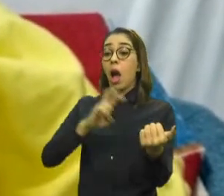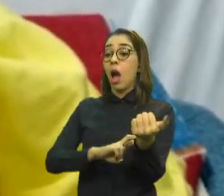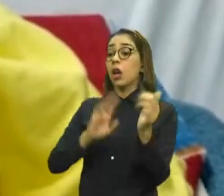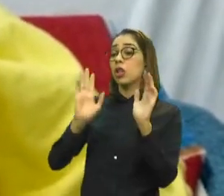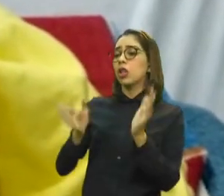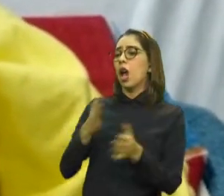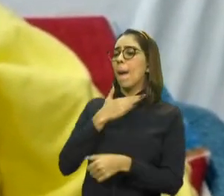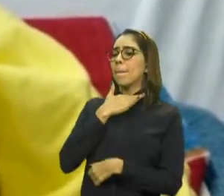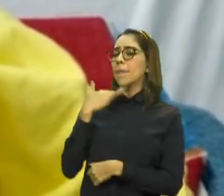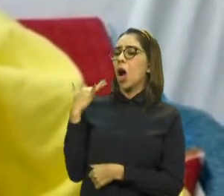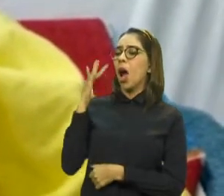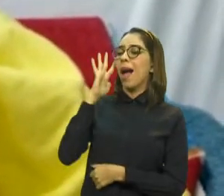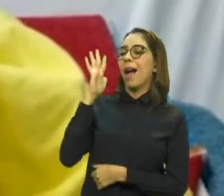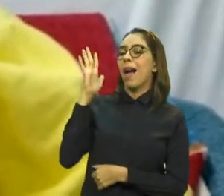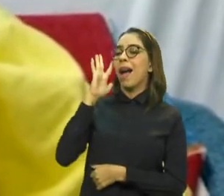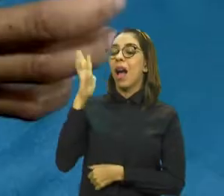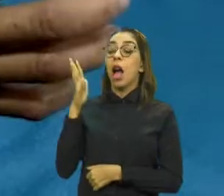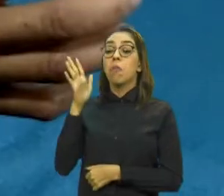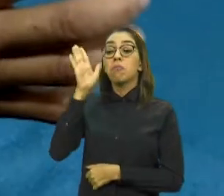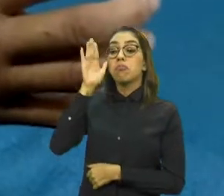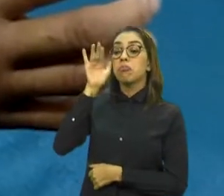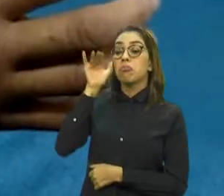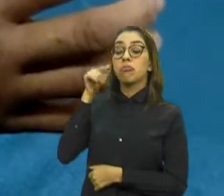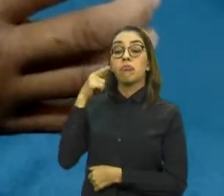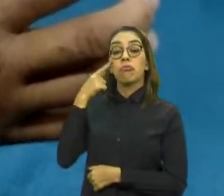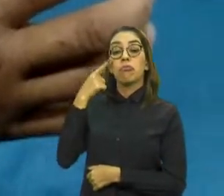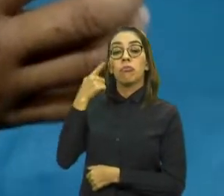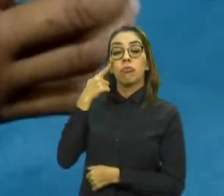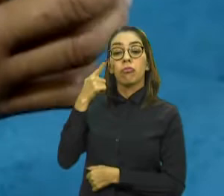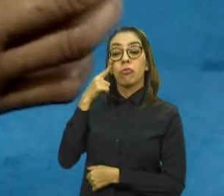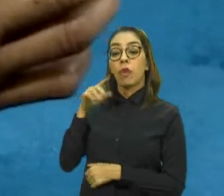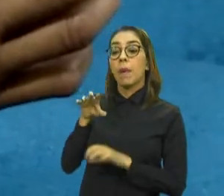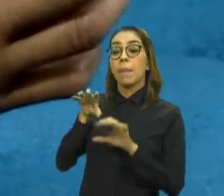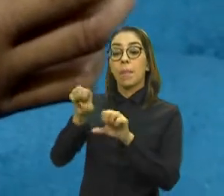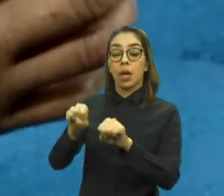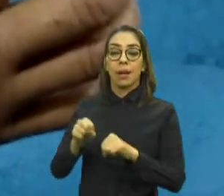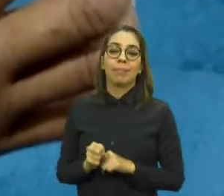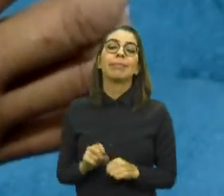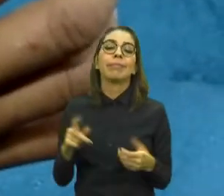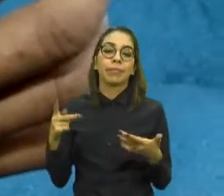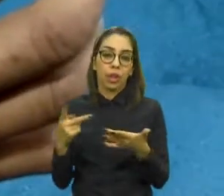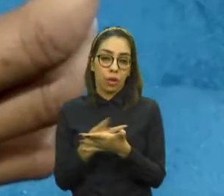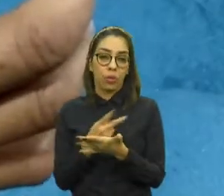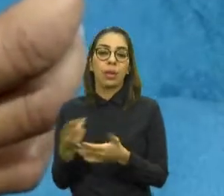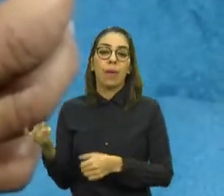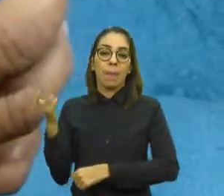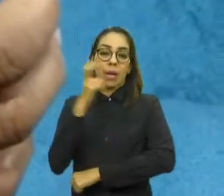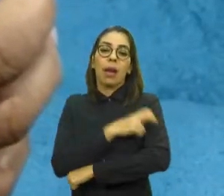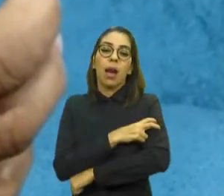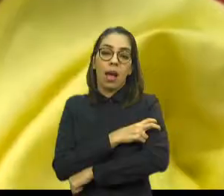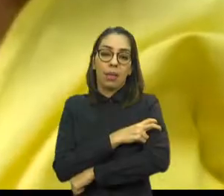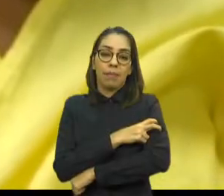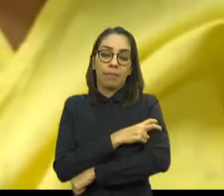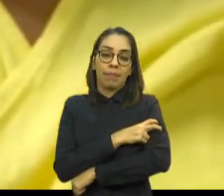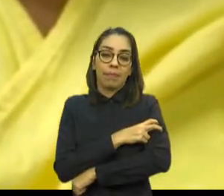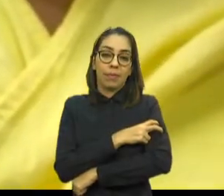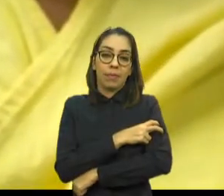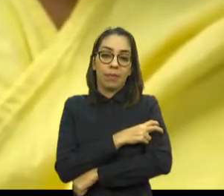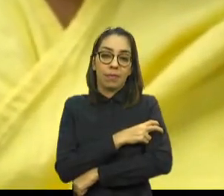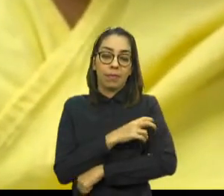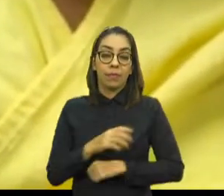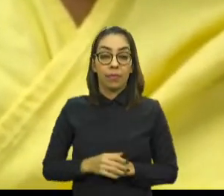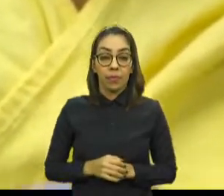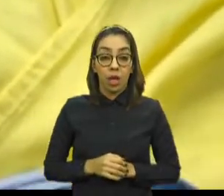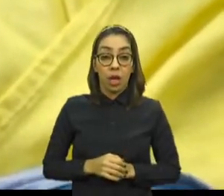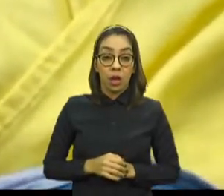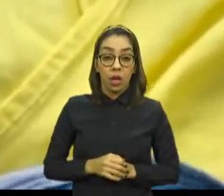se aproximou por curiosidade. O resultado foi uma picada que provocou internação e paralisação dos rins. Eu pensei que era uma